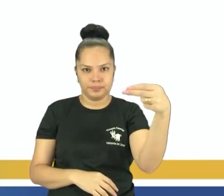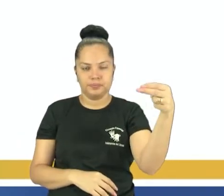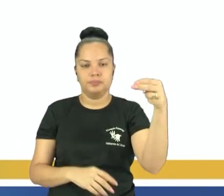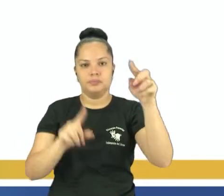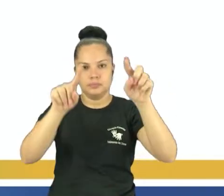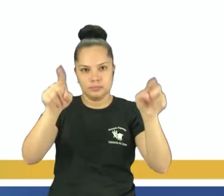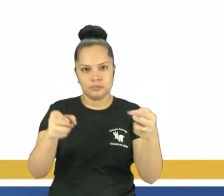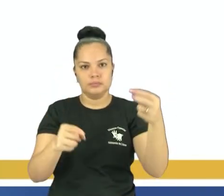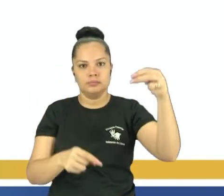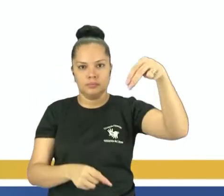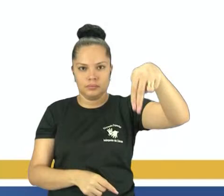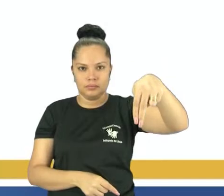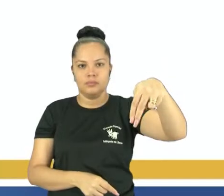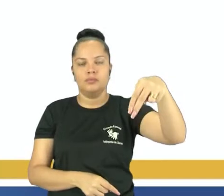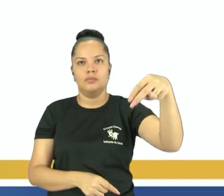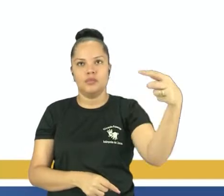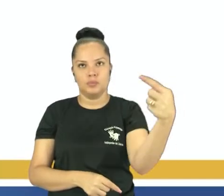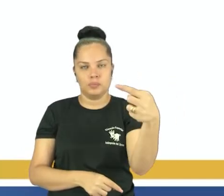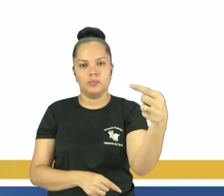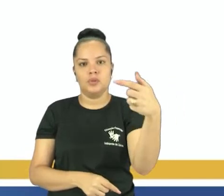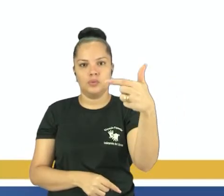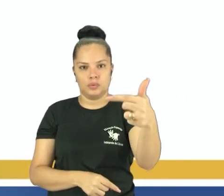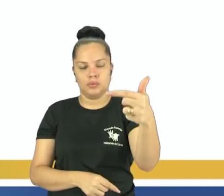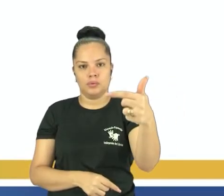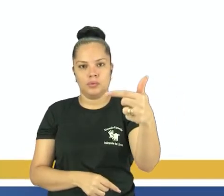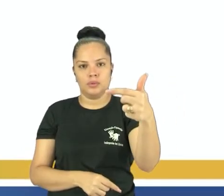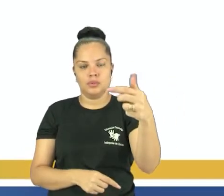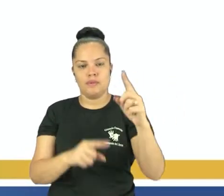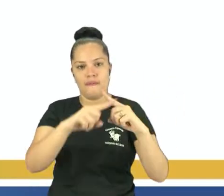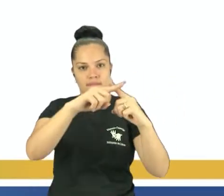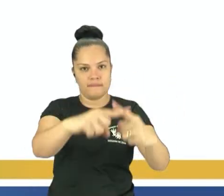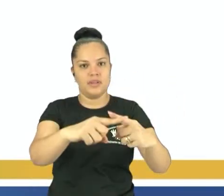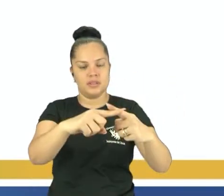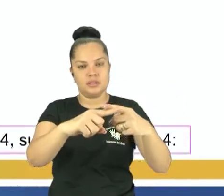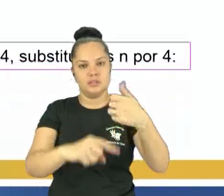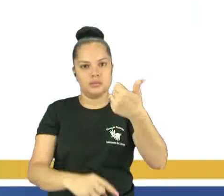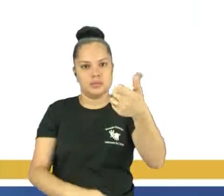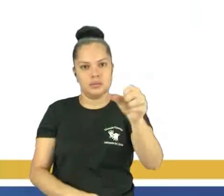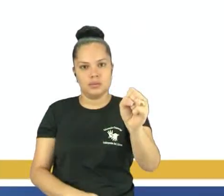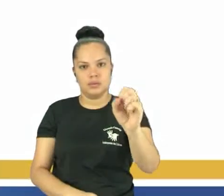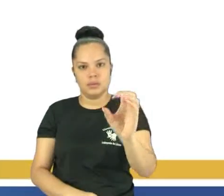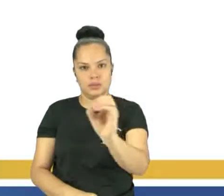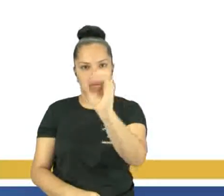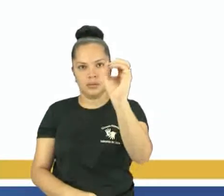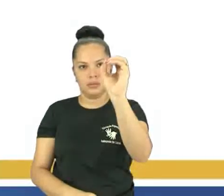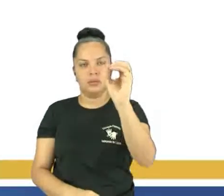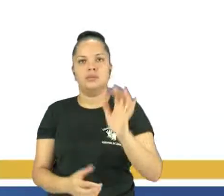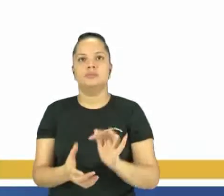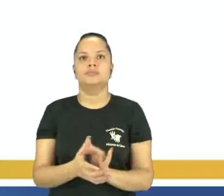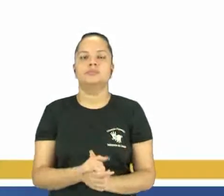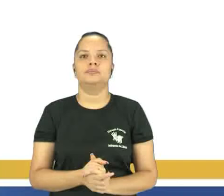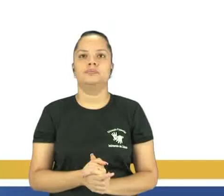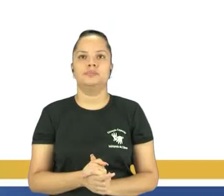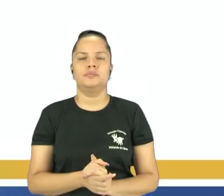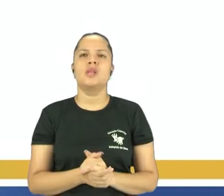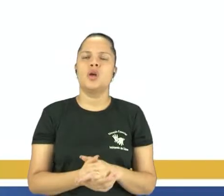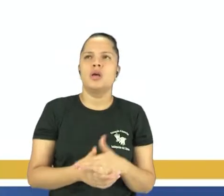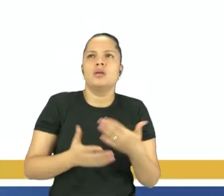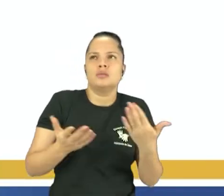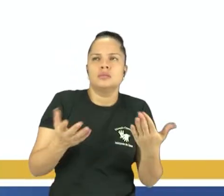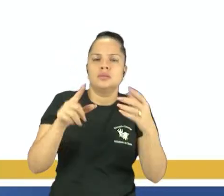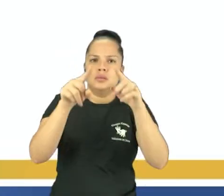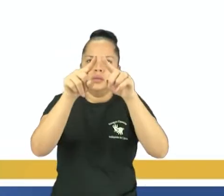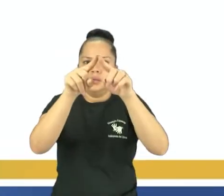Onde N é a quantidade de lados desse polígono, vezes 180 graus, certo? Bom, se essa figura